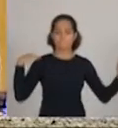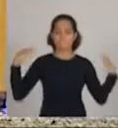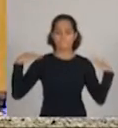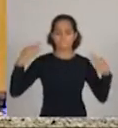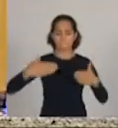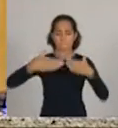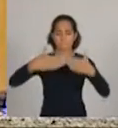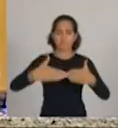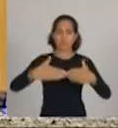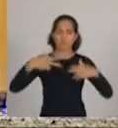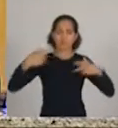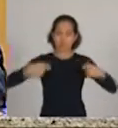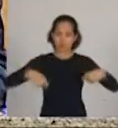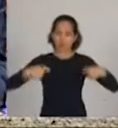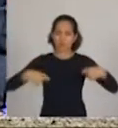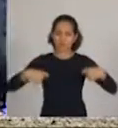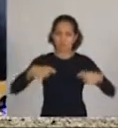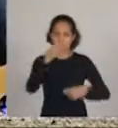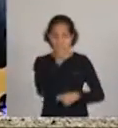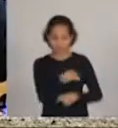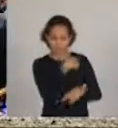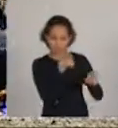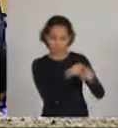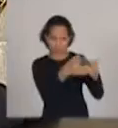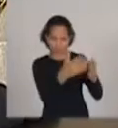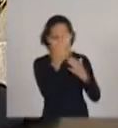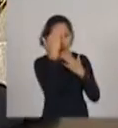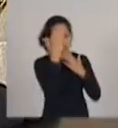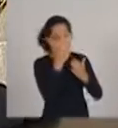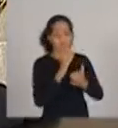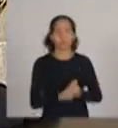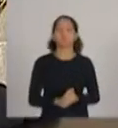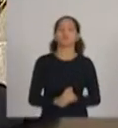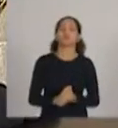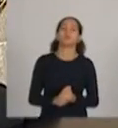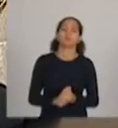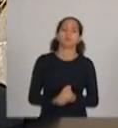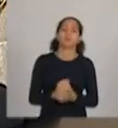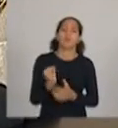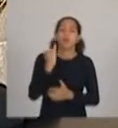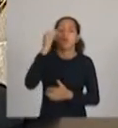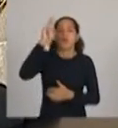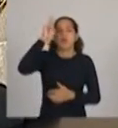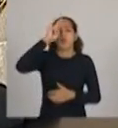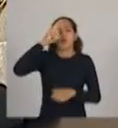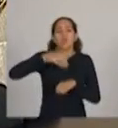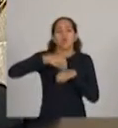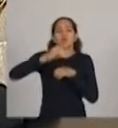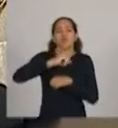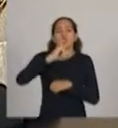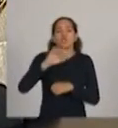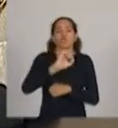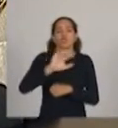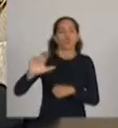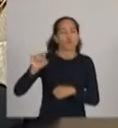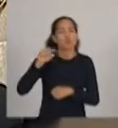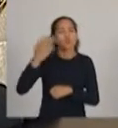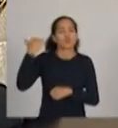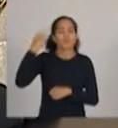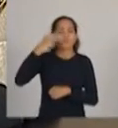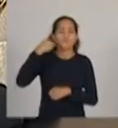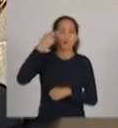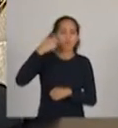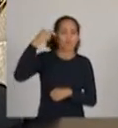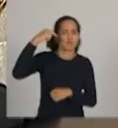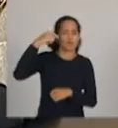pessoa do nosso comandante. Muito obrigado. É bom lembrar também que Joel Rangel foi diretor aqui na Assembleia Legislativa, foi vereador em Vila